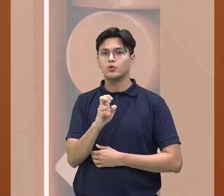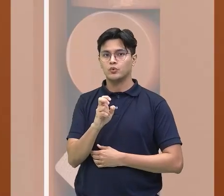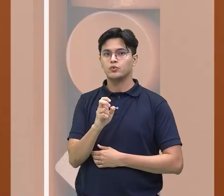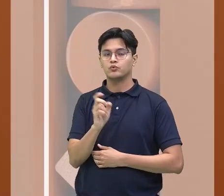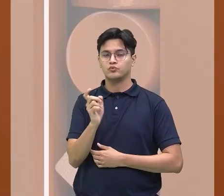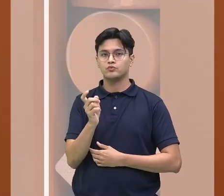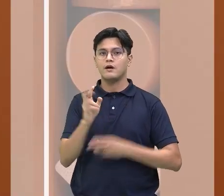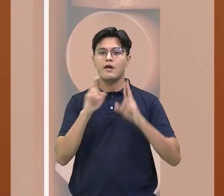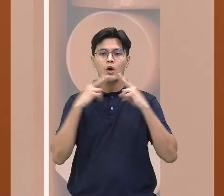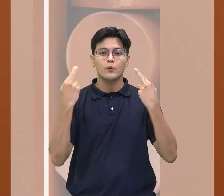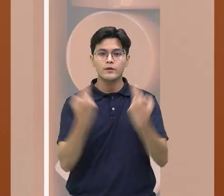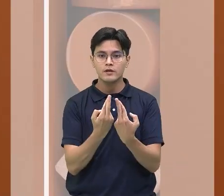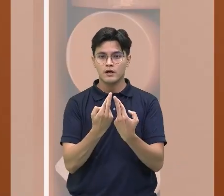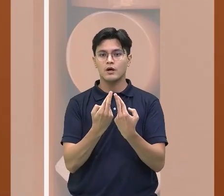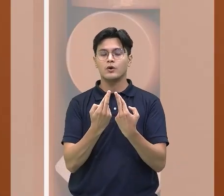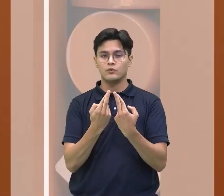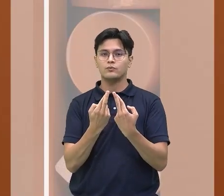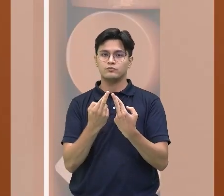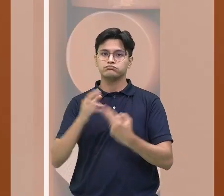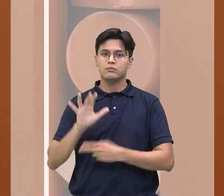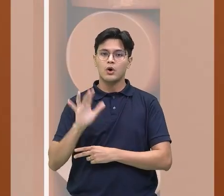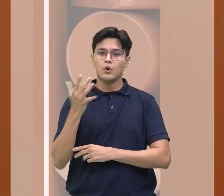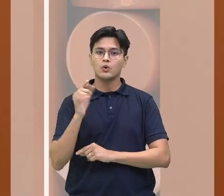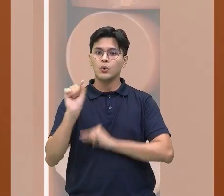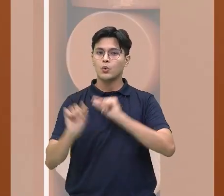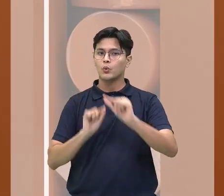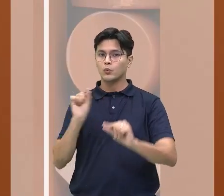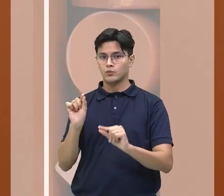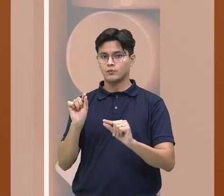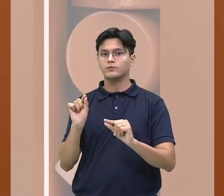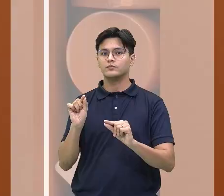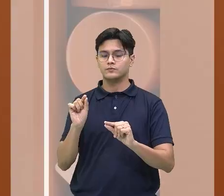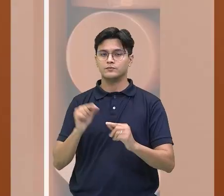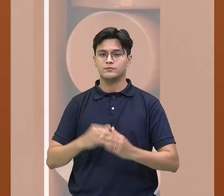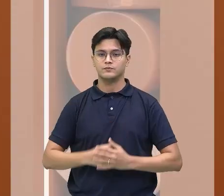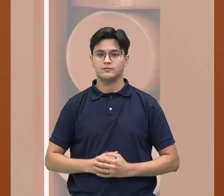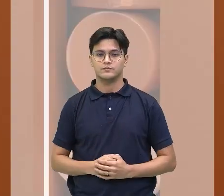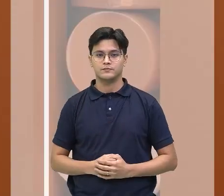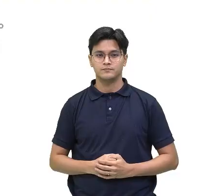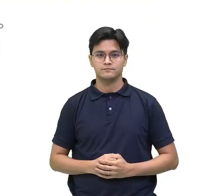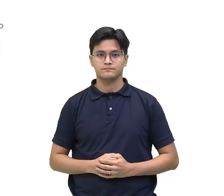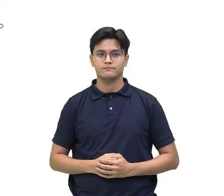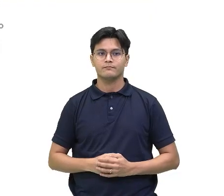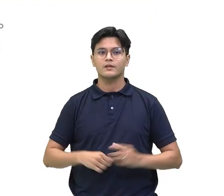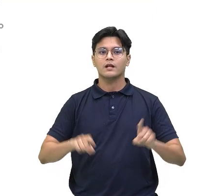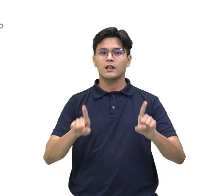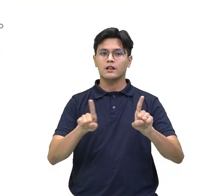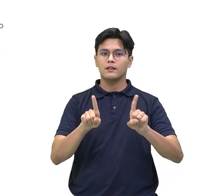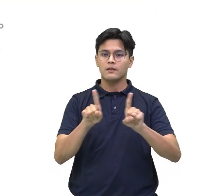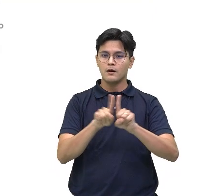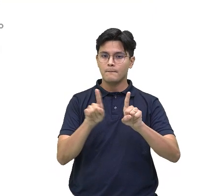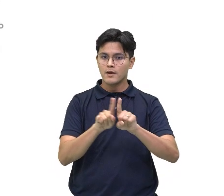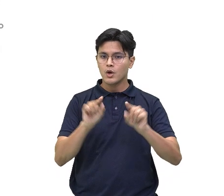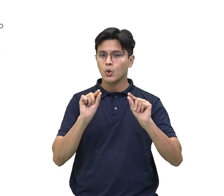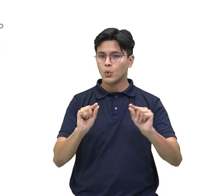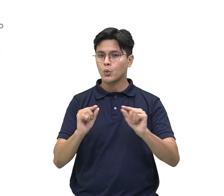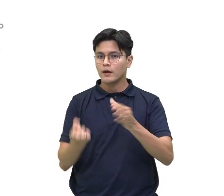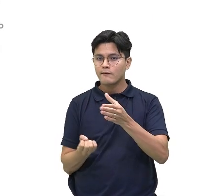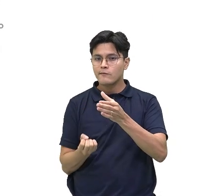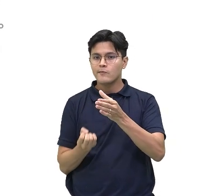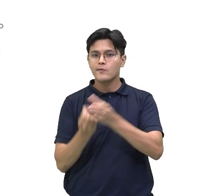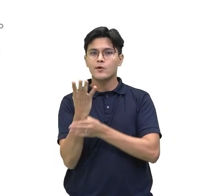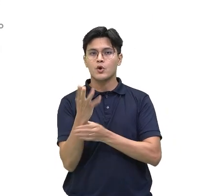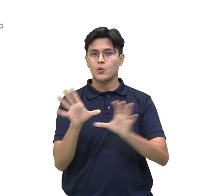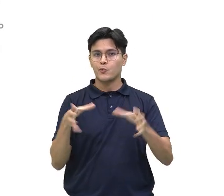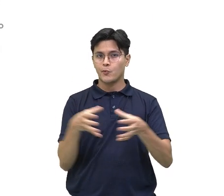dessa cúpula, né, que acaba sendo formado por esses países que compõem o BRICS, também foi criada a categoria